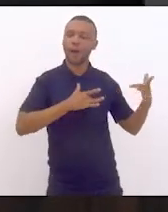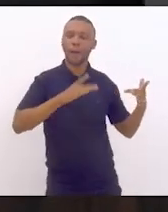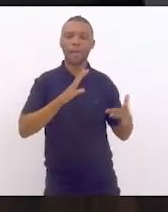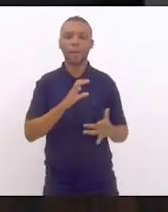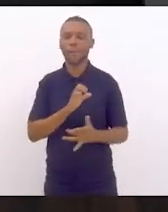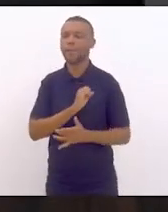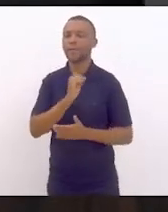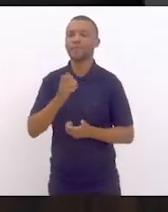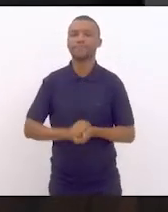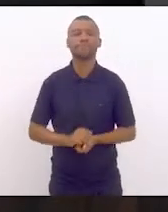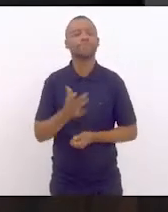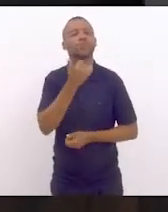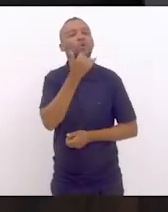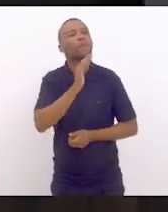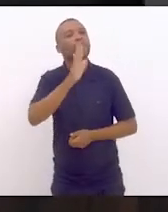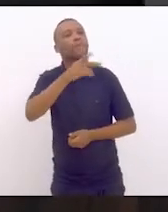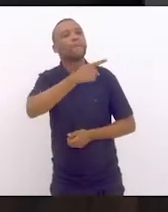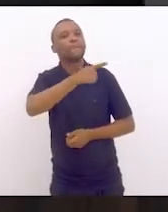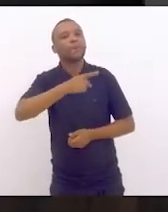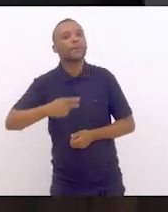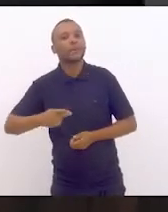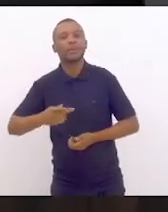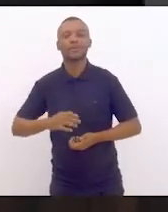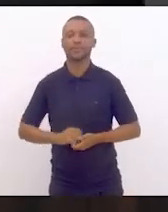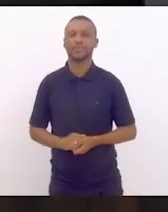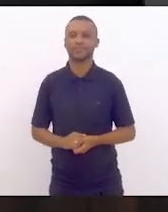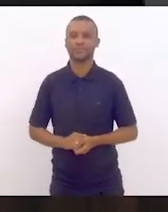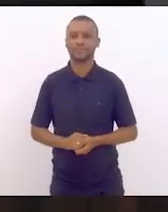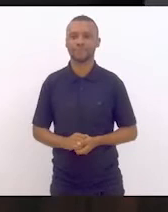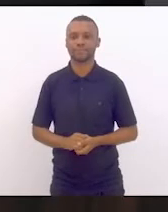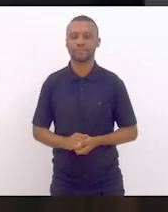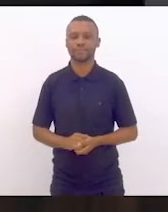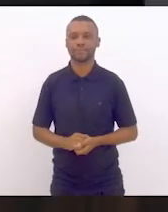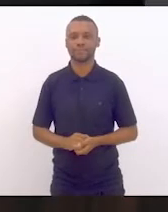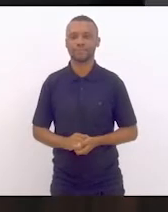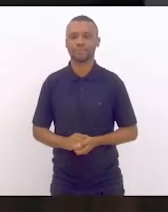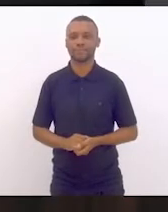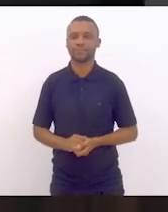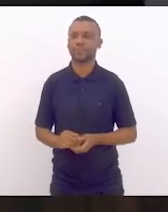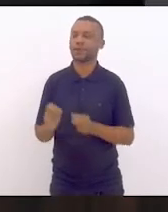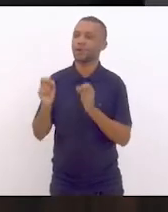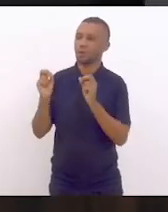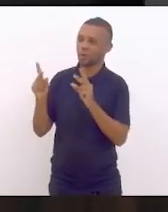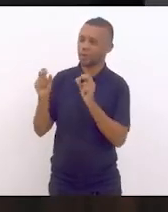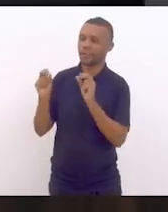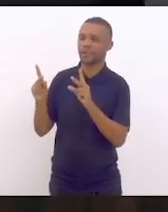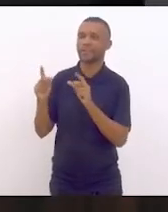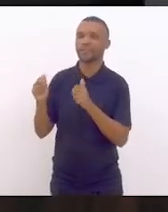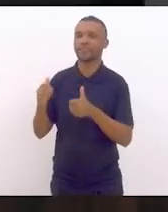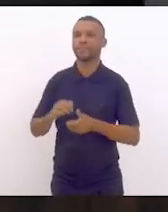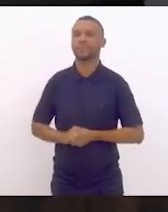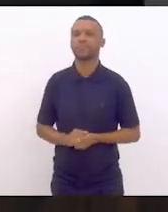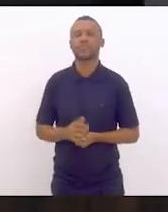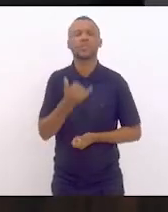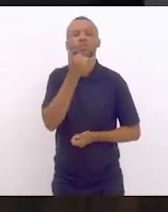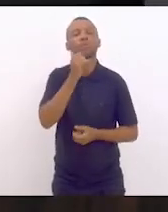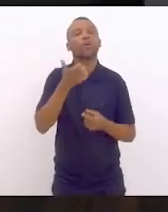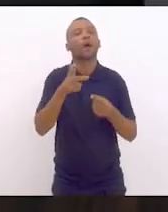Presidente. Olha o sol findando no lento. Tá ok. Eita, tá, quero